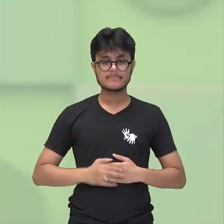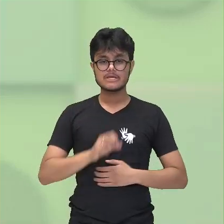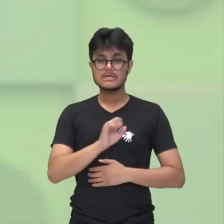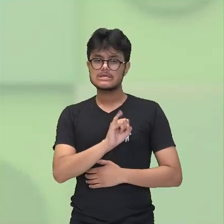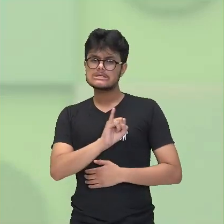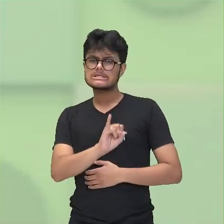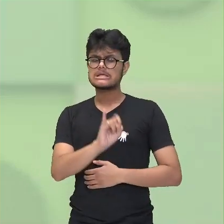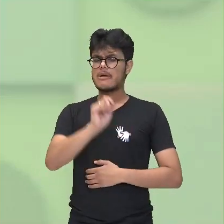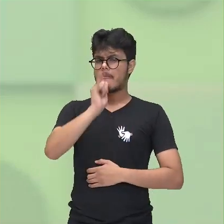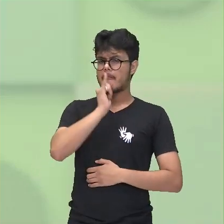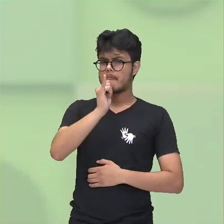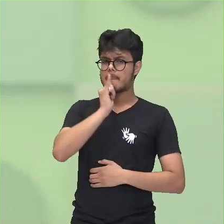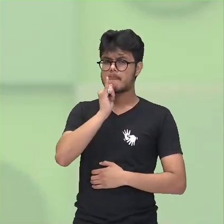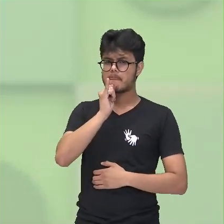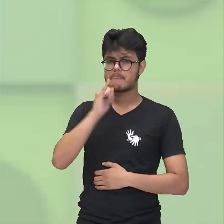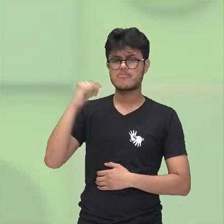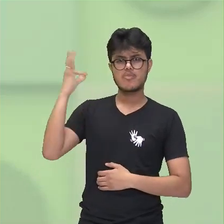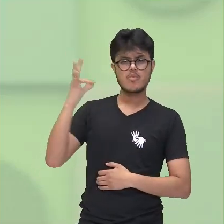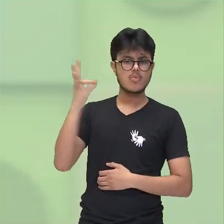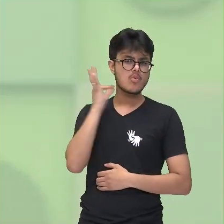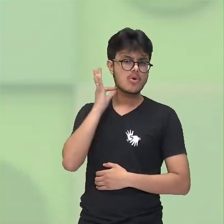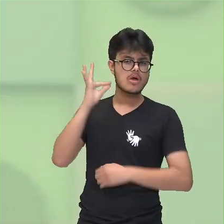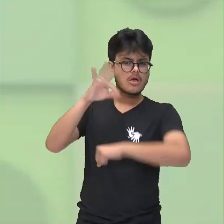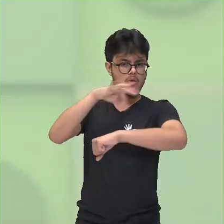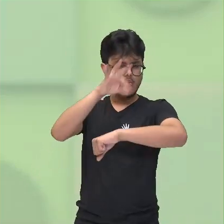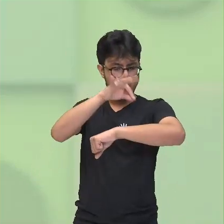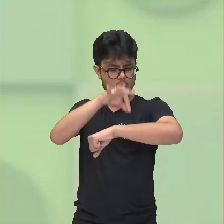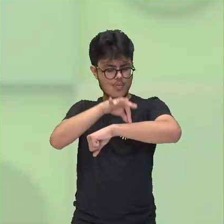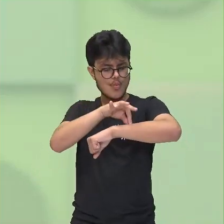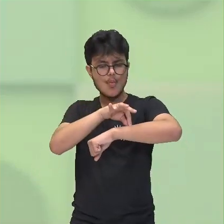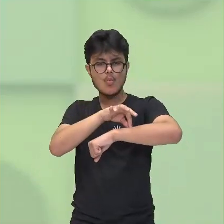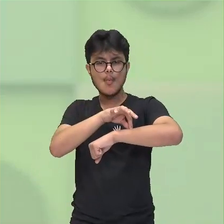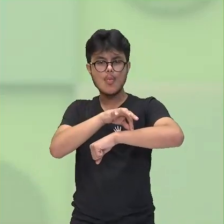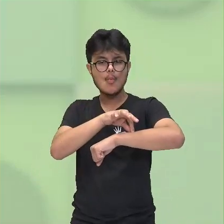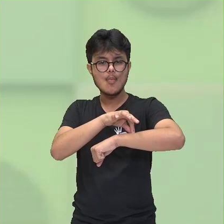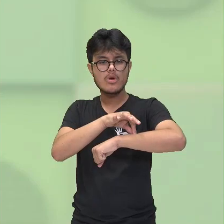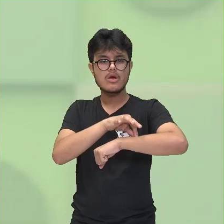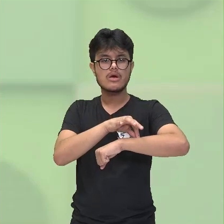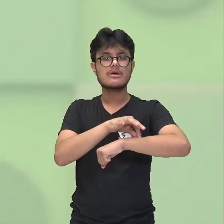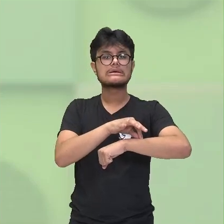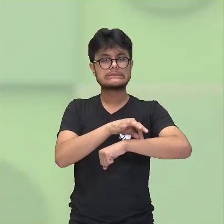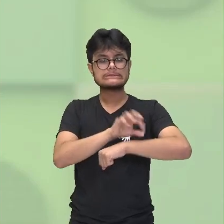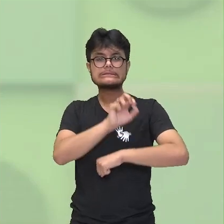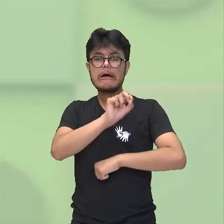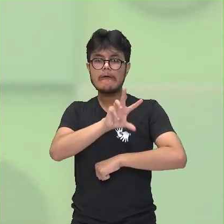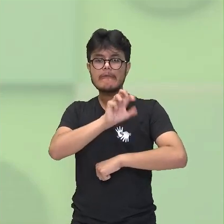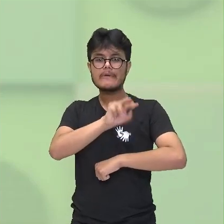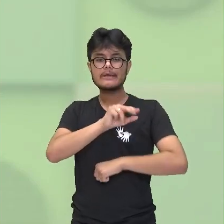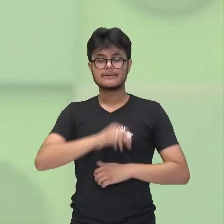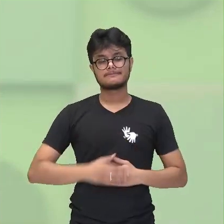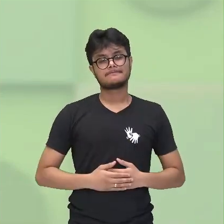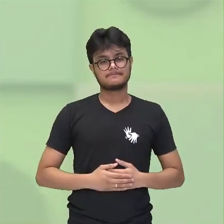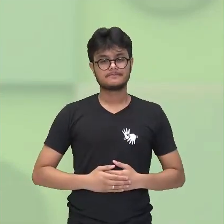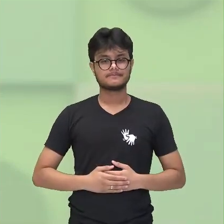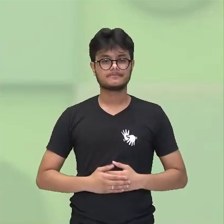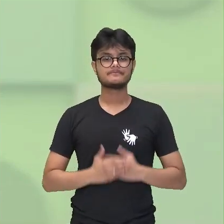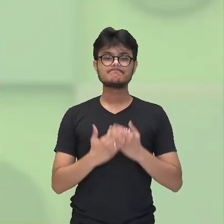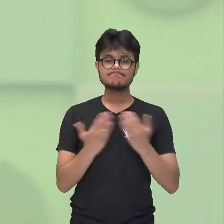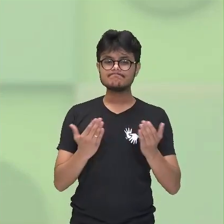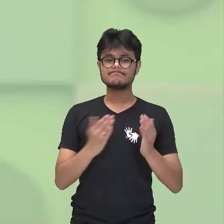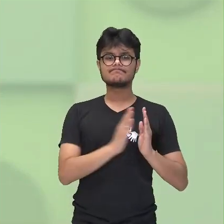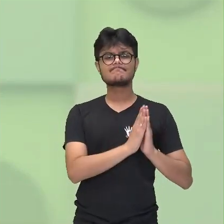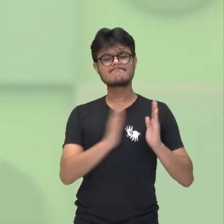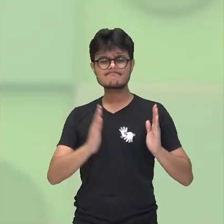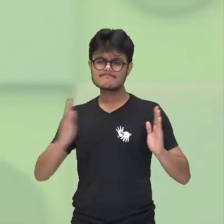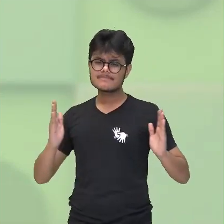estiver infectada, no momento que ela vai sugar o sangue, essa fêmea acaba se infectando, tá? Então, é assim que ocorre o processo